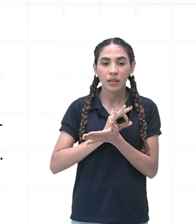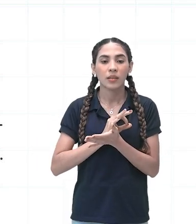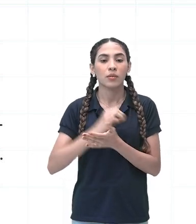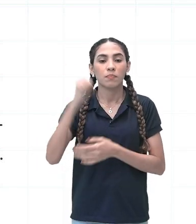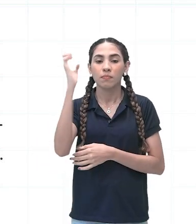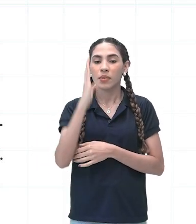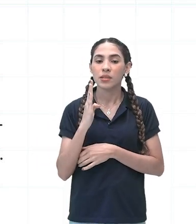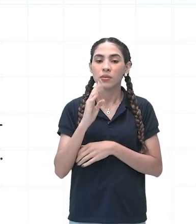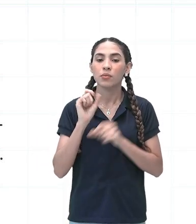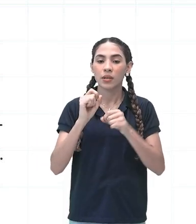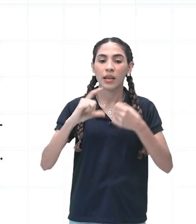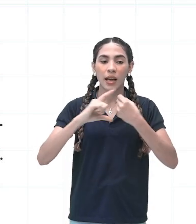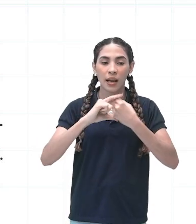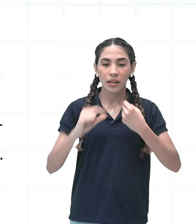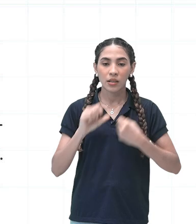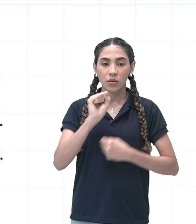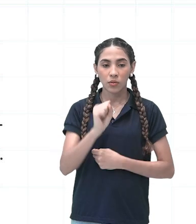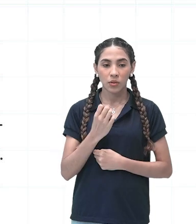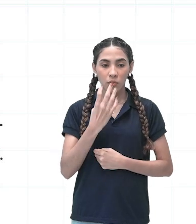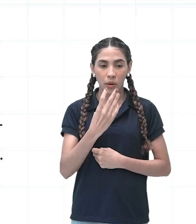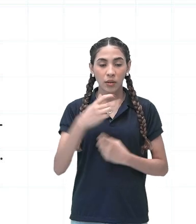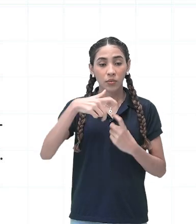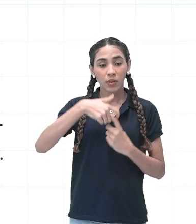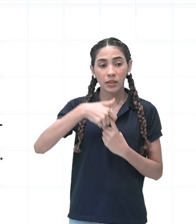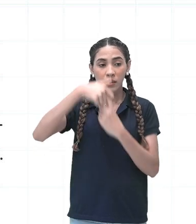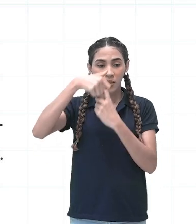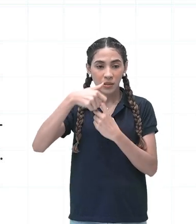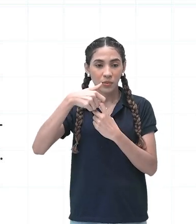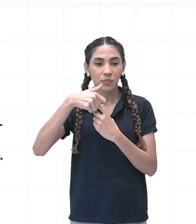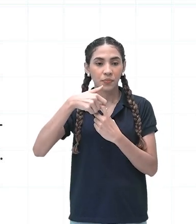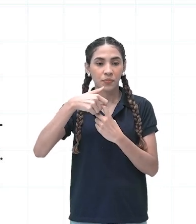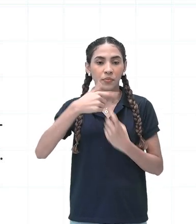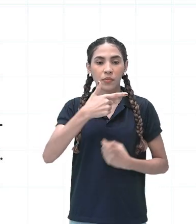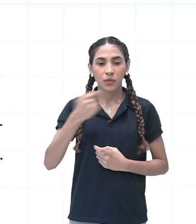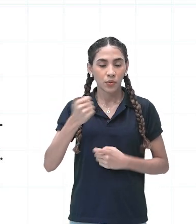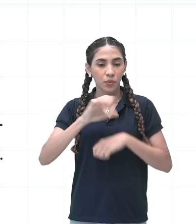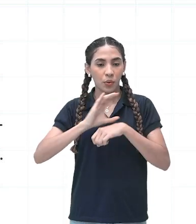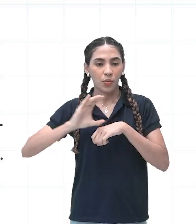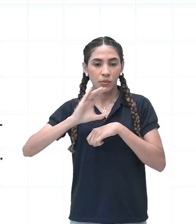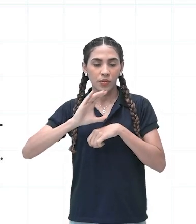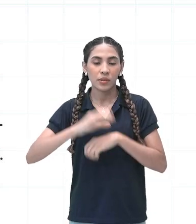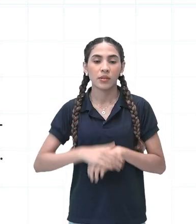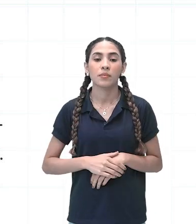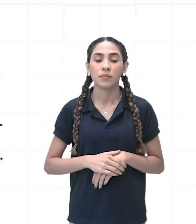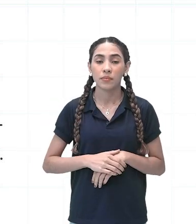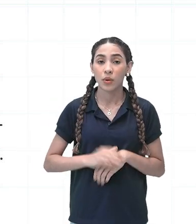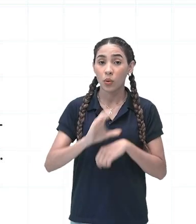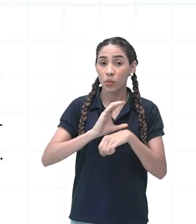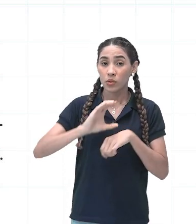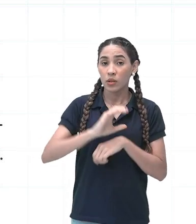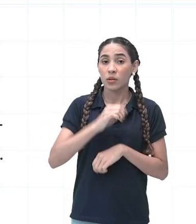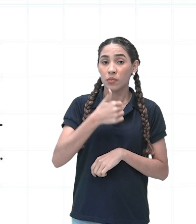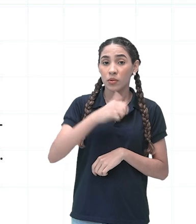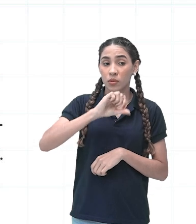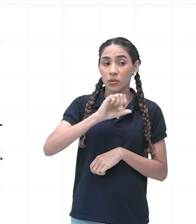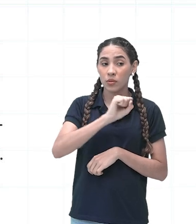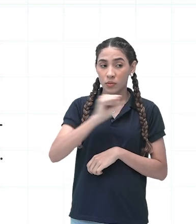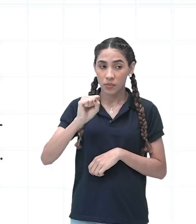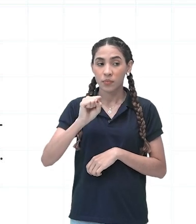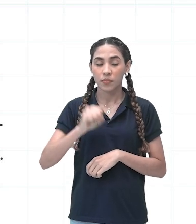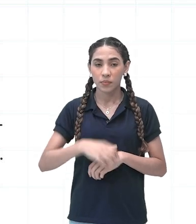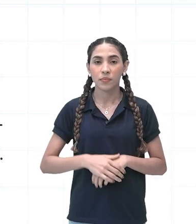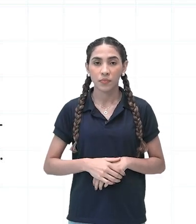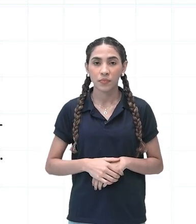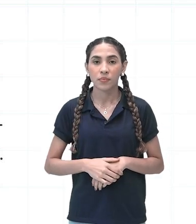pelo Brasil no artigo 84, inciso 21 da Constituição. Constituição essa de